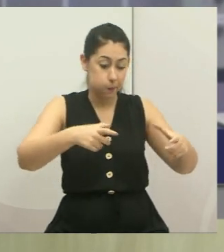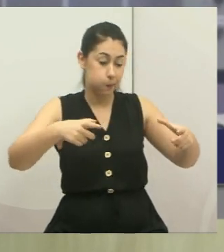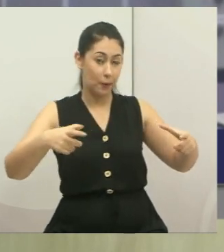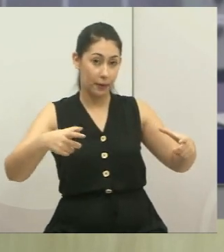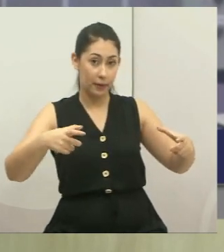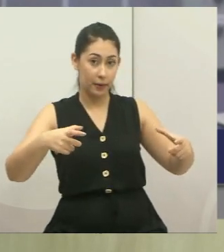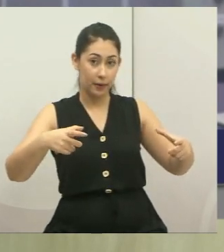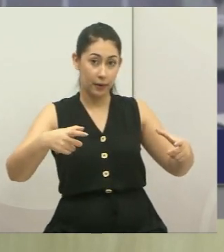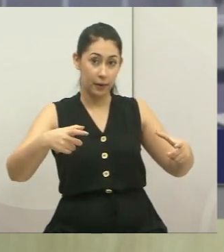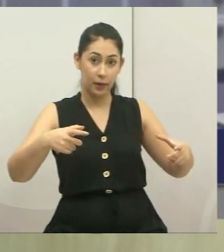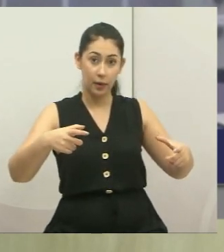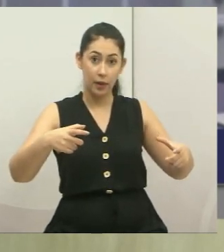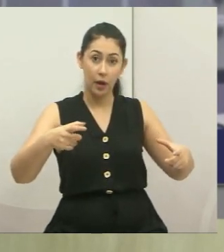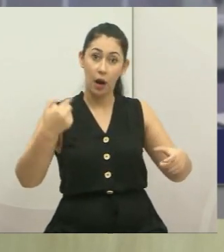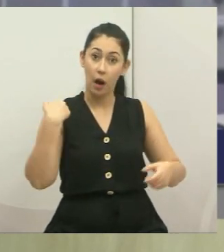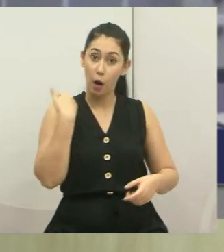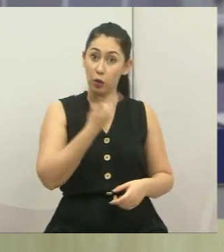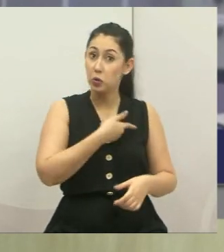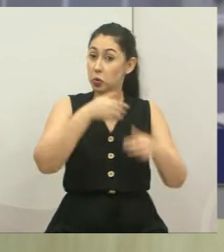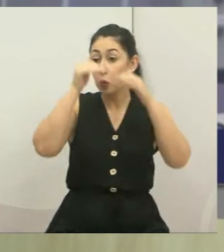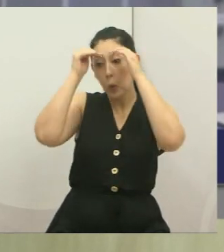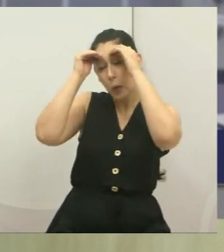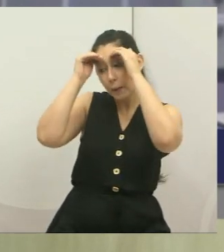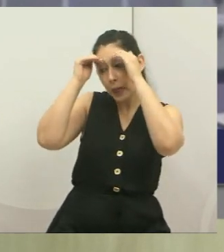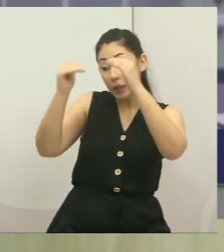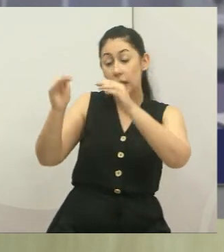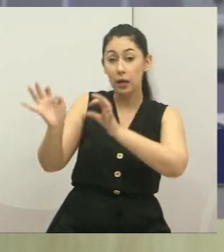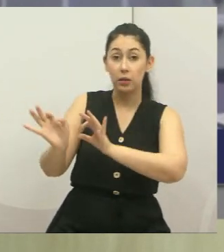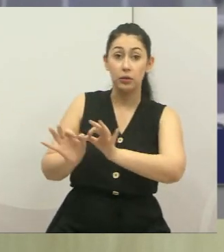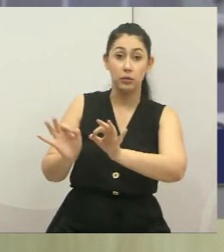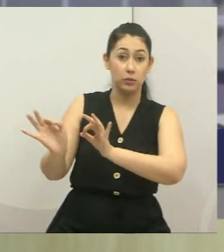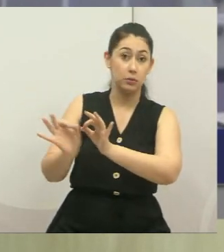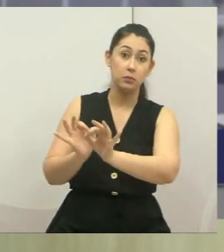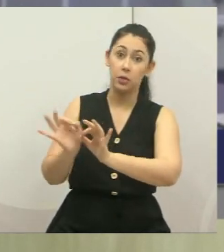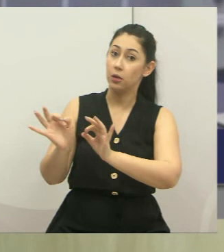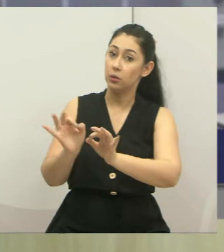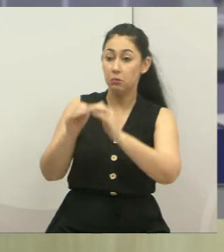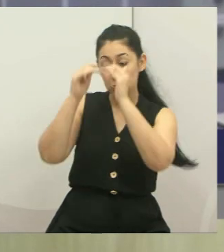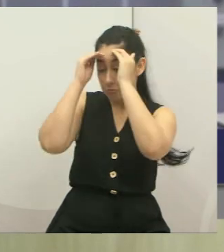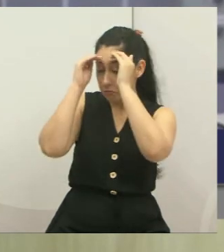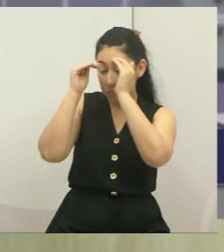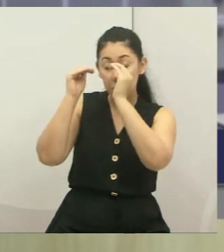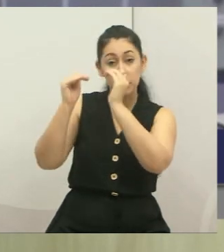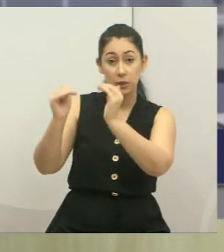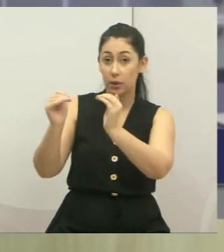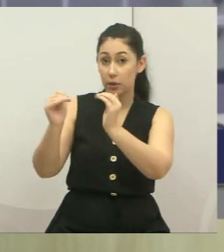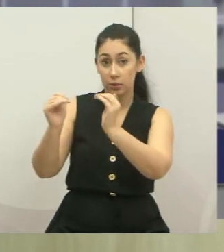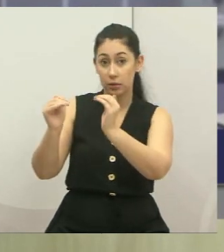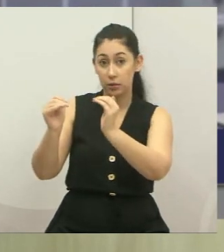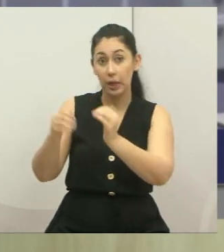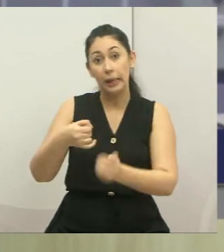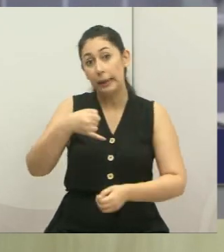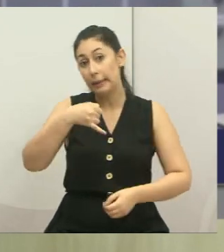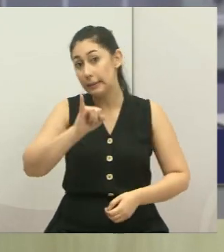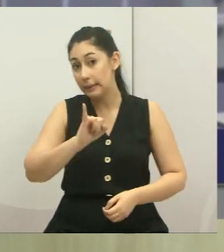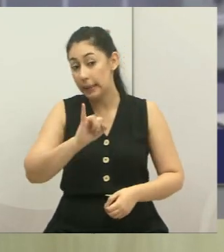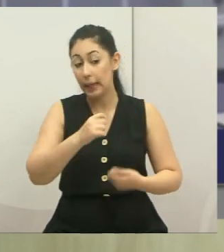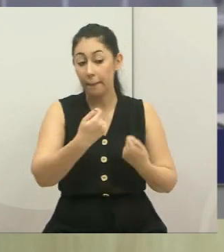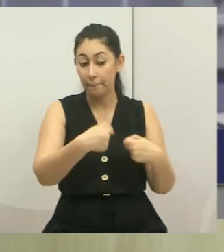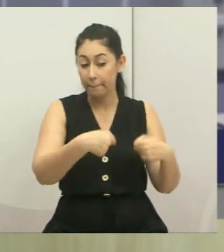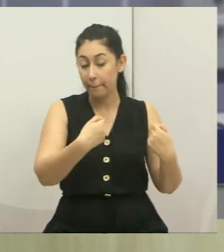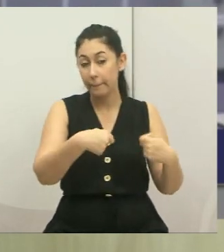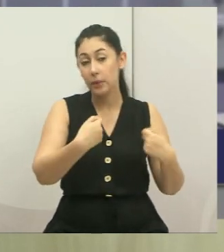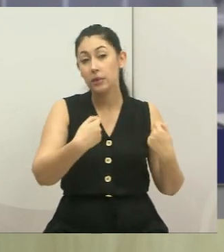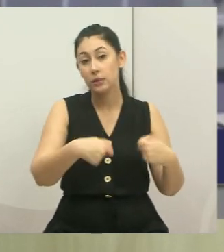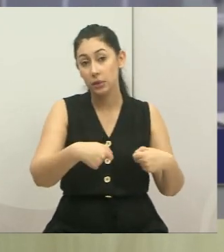ampliações, em obediência àquilo que está estabelecido nesse plano, ou conforme as necessidades que se